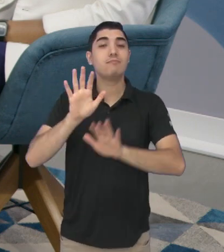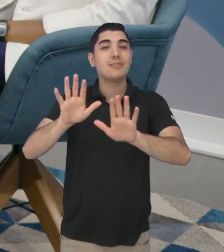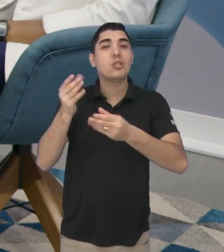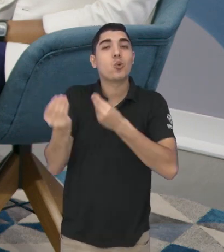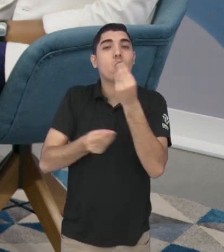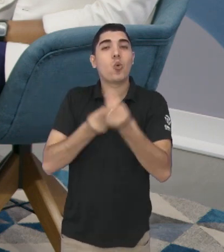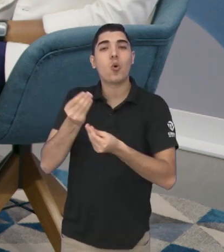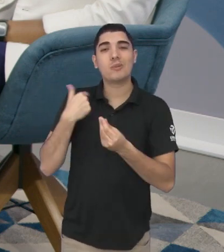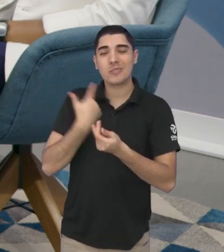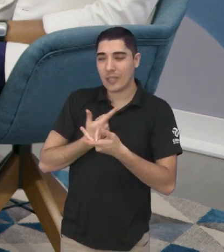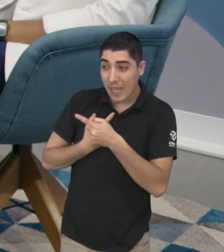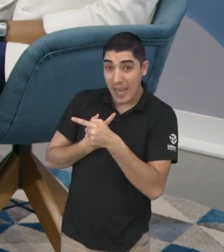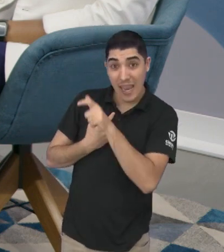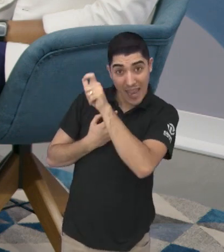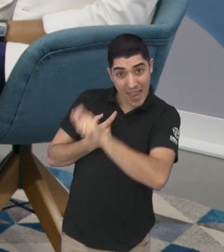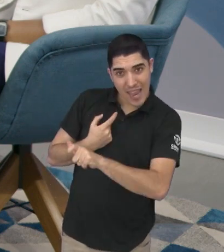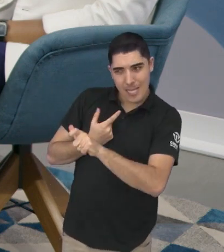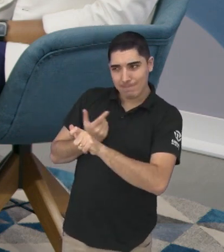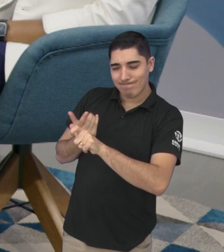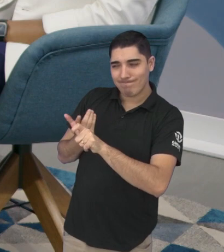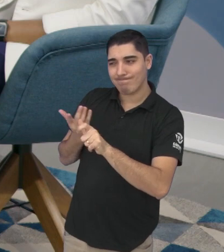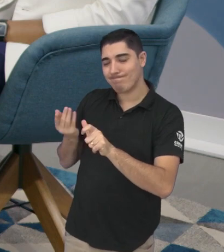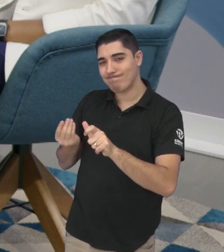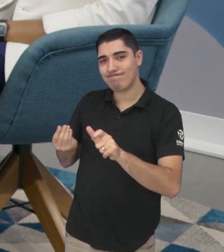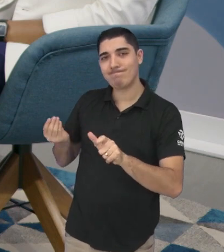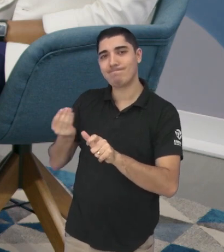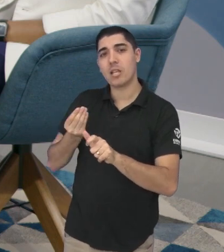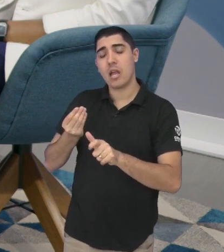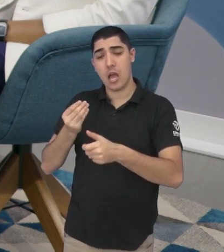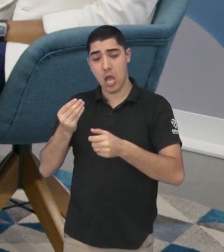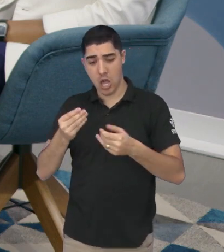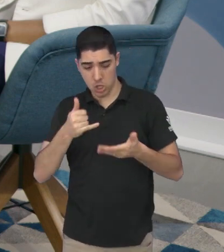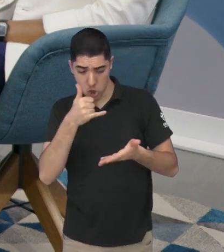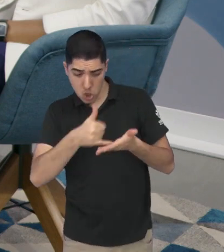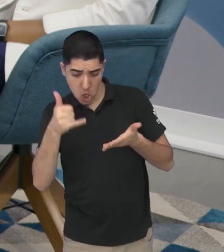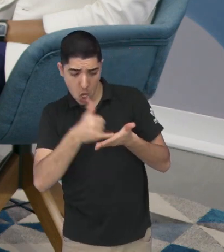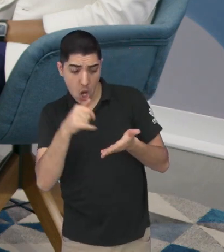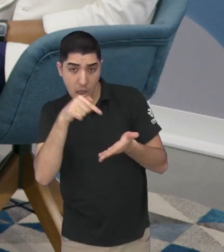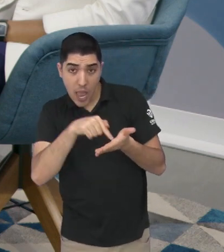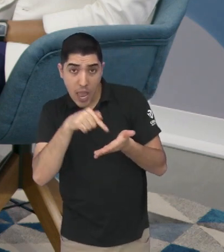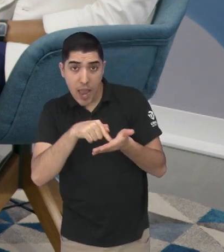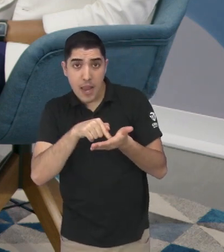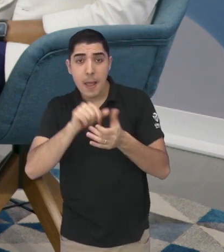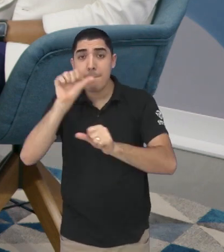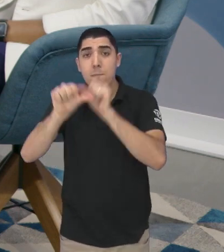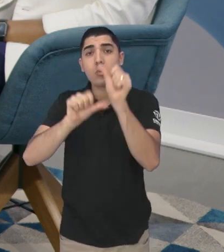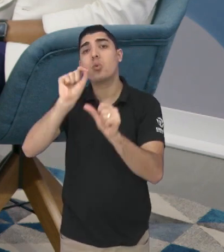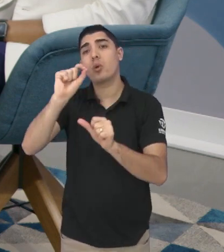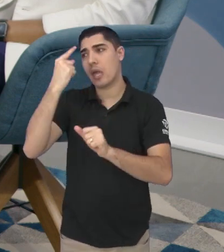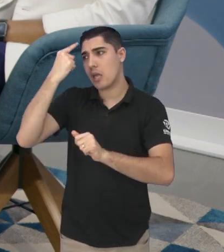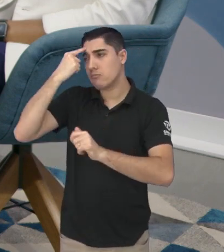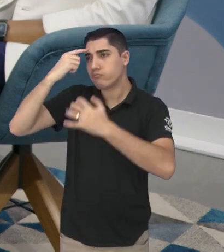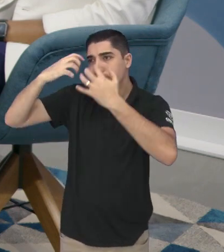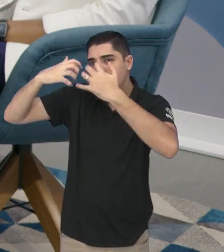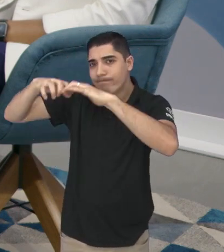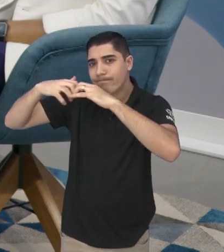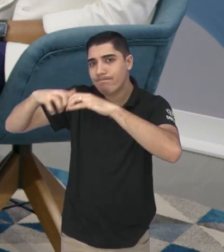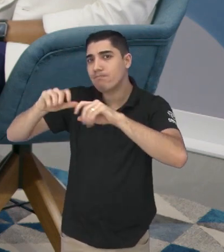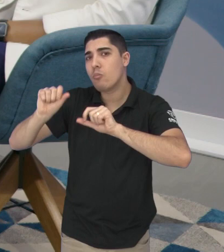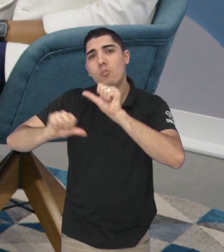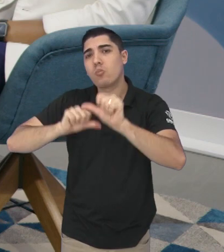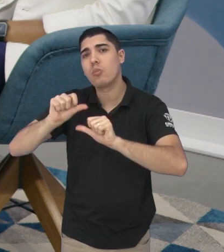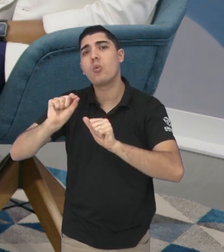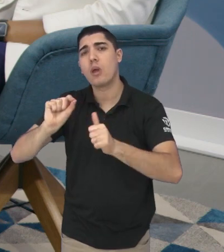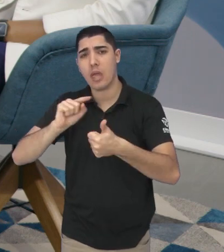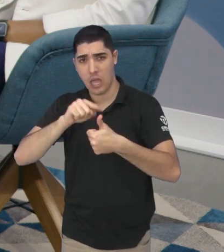Como trabalhar isso? Assim, e o que a droga ela causa no cognitivo? É uma coisa rápida,